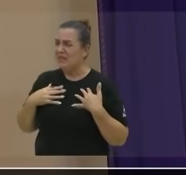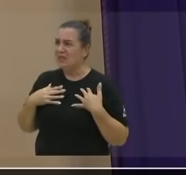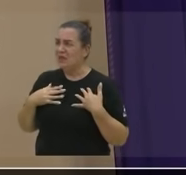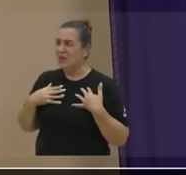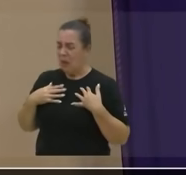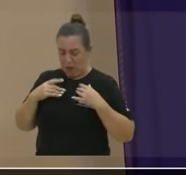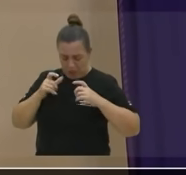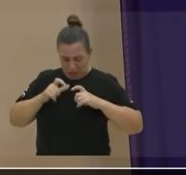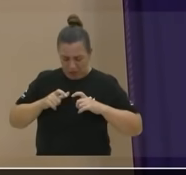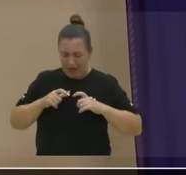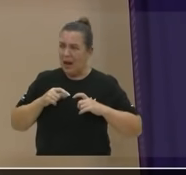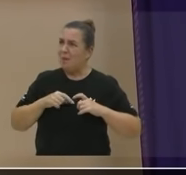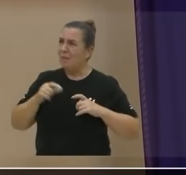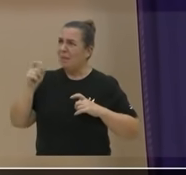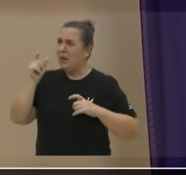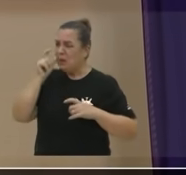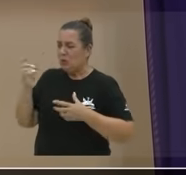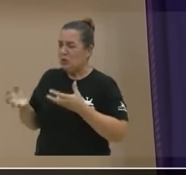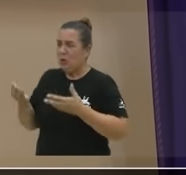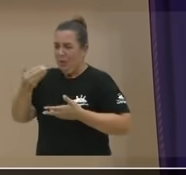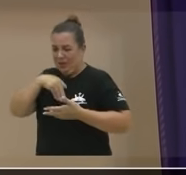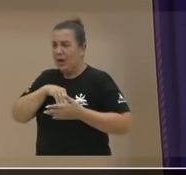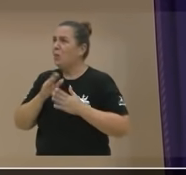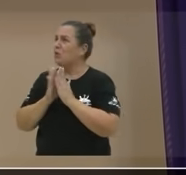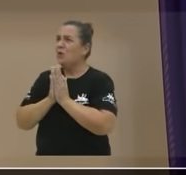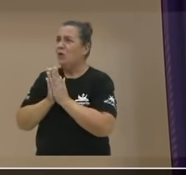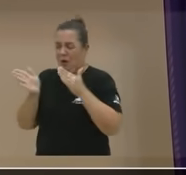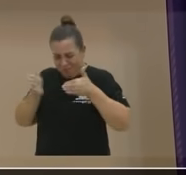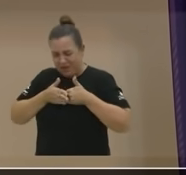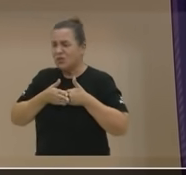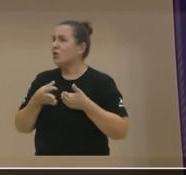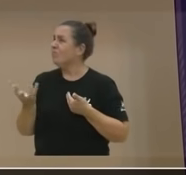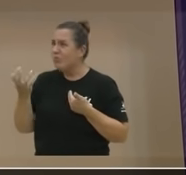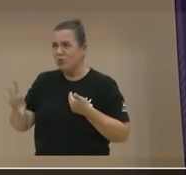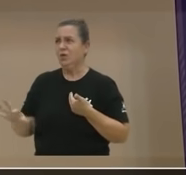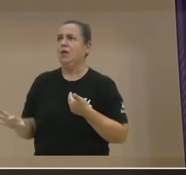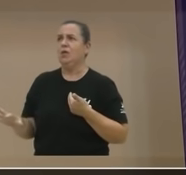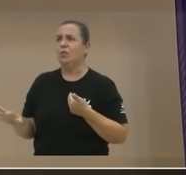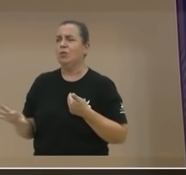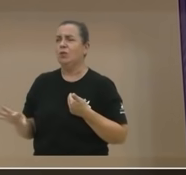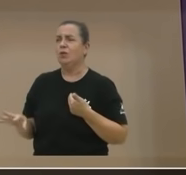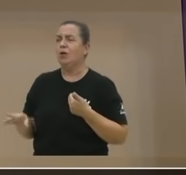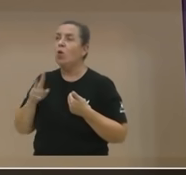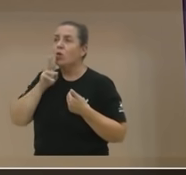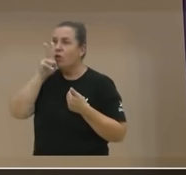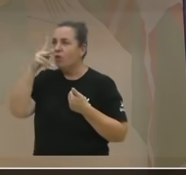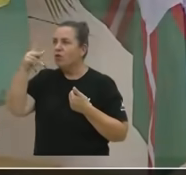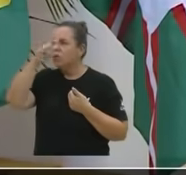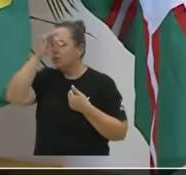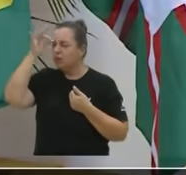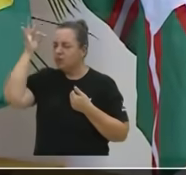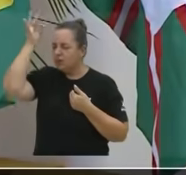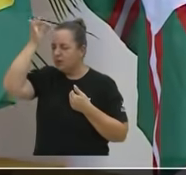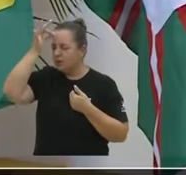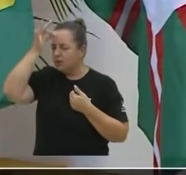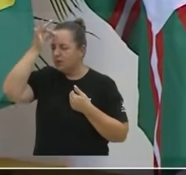espaço para o maligno agir, sela, Senhor, com a força do teu